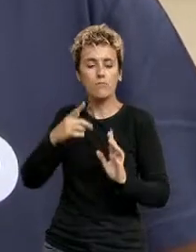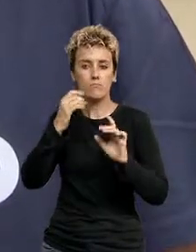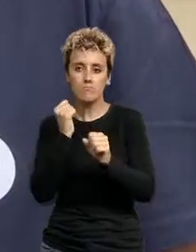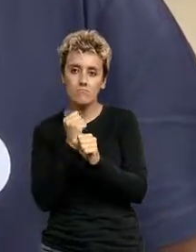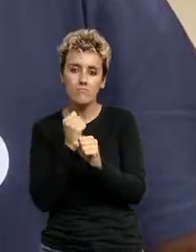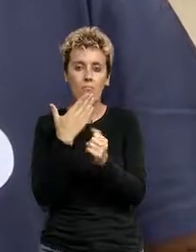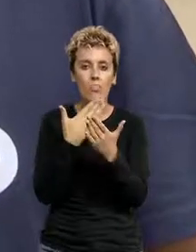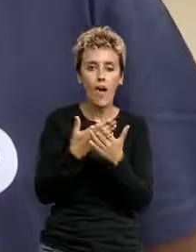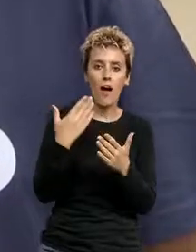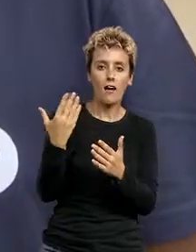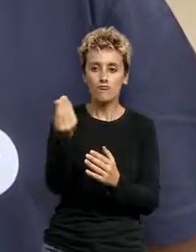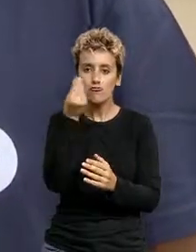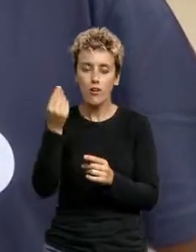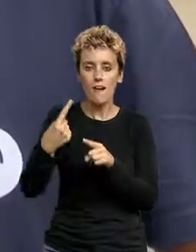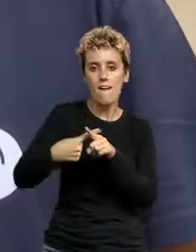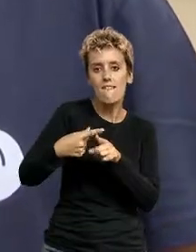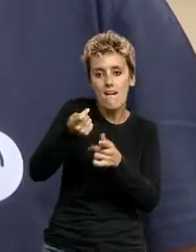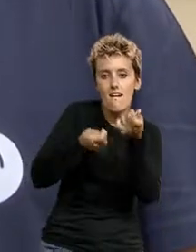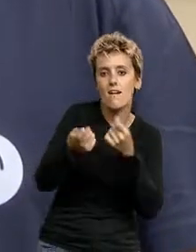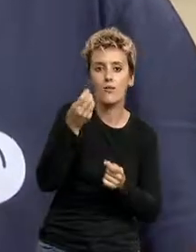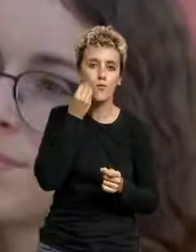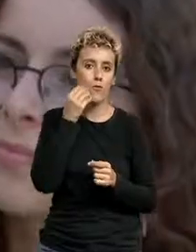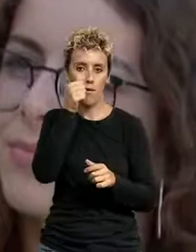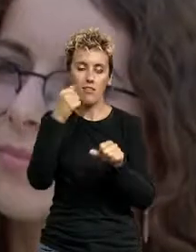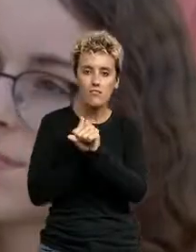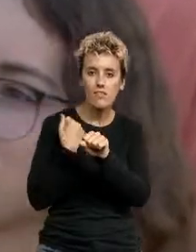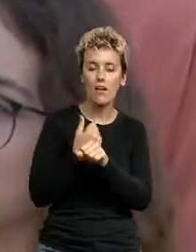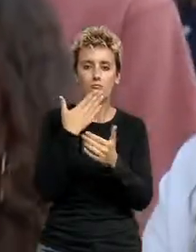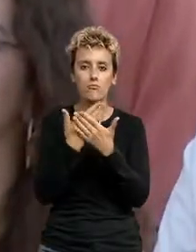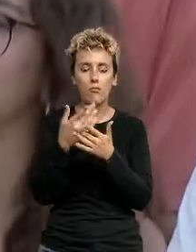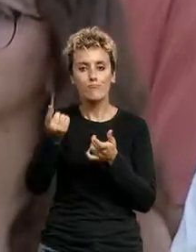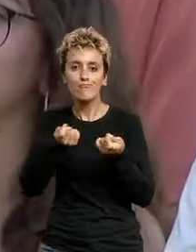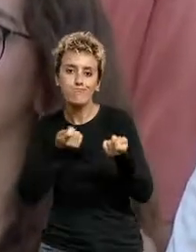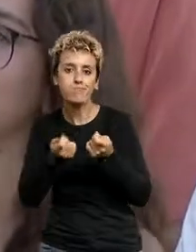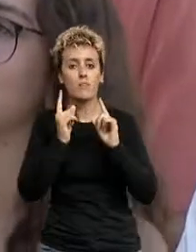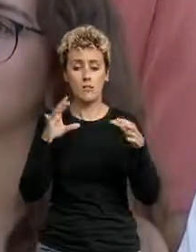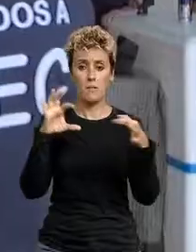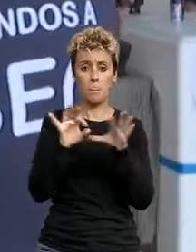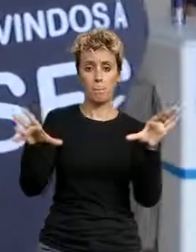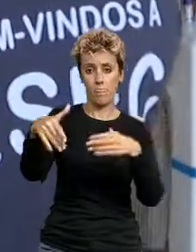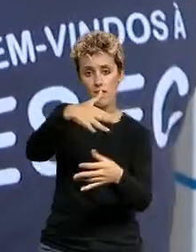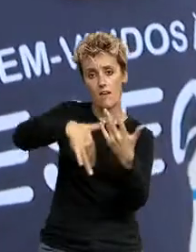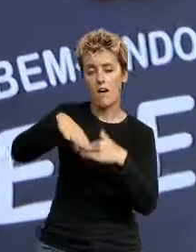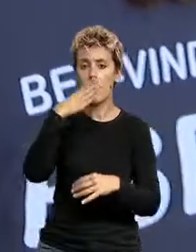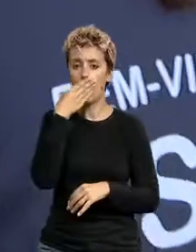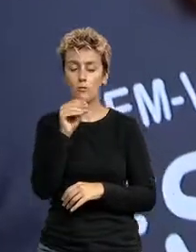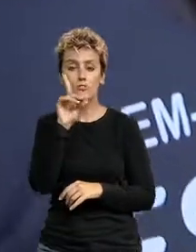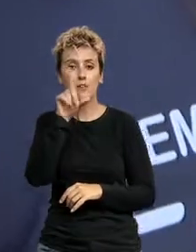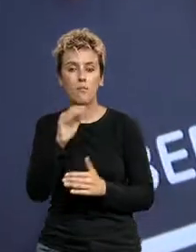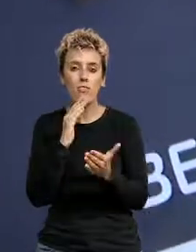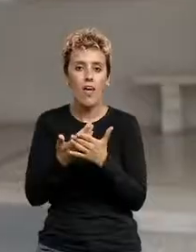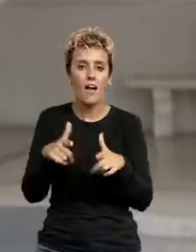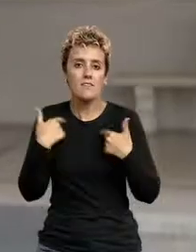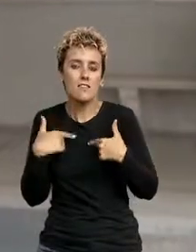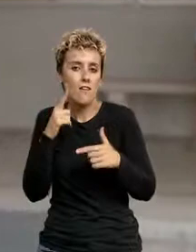esta geração, que tipo de atividades é que podemos promover dentro do seio dos alunos e que tipo de iniciativas é que vai resultar melhor.